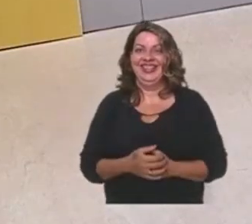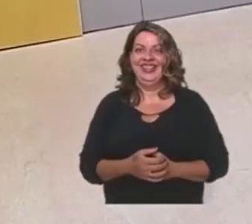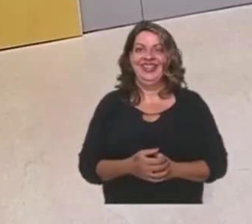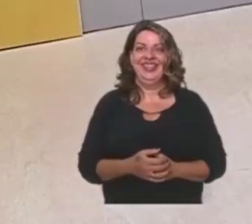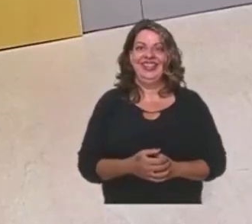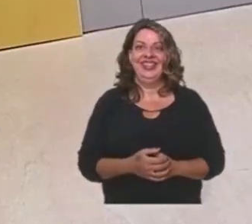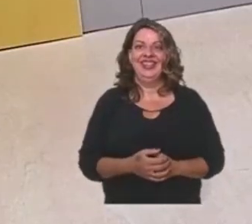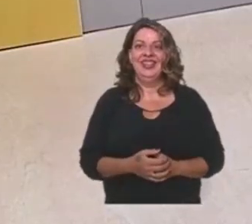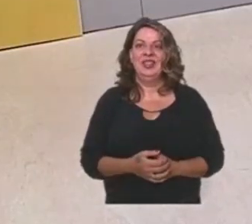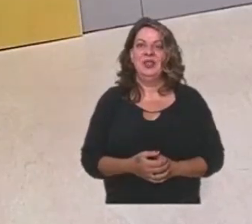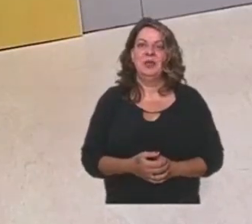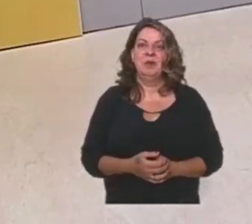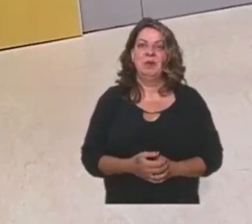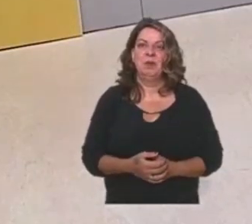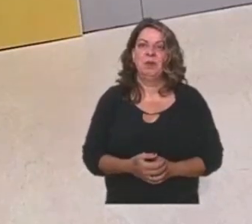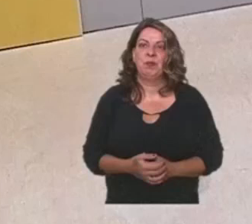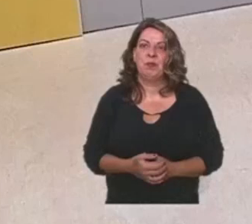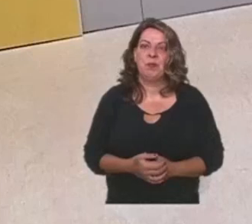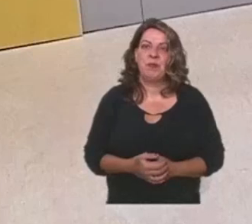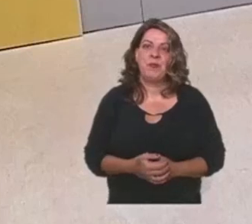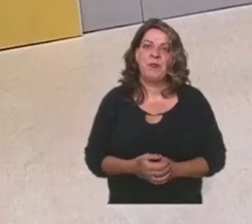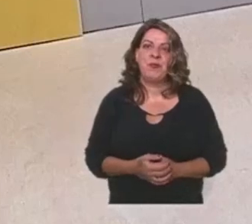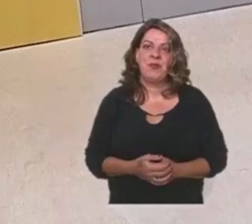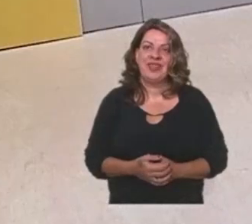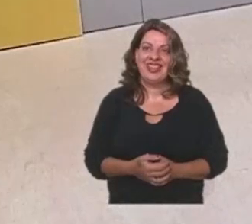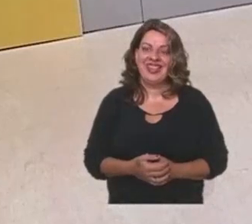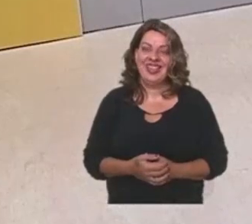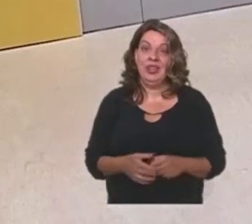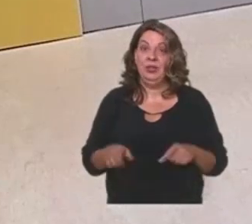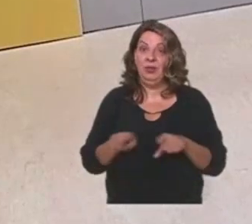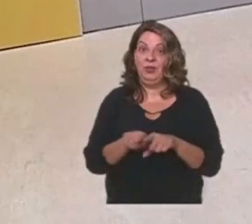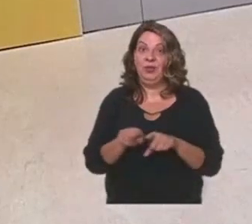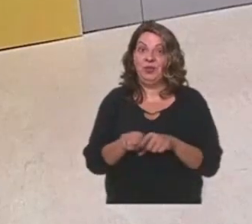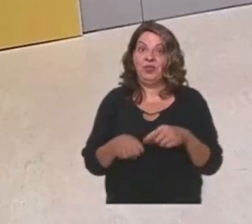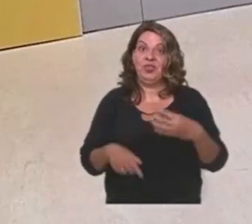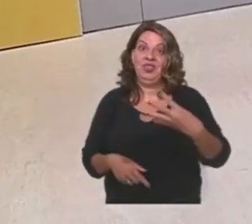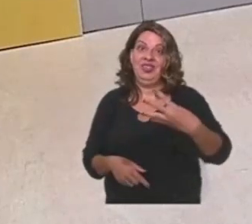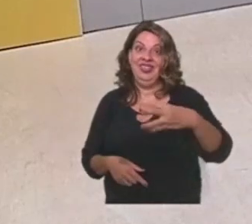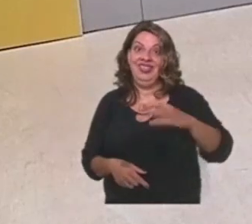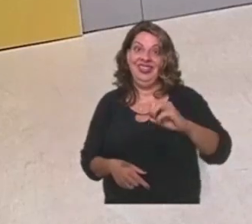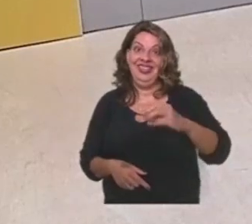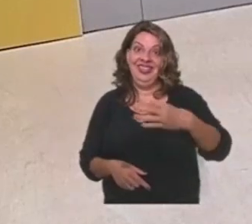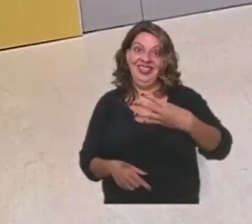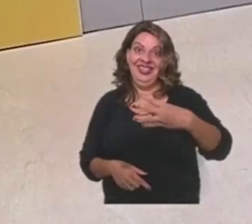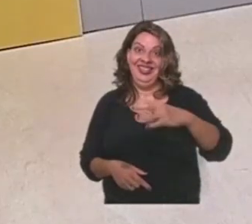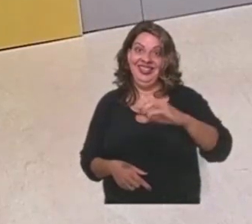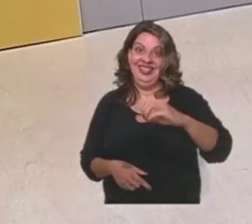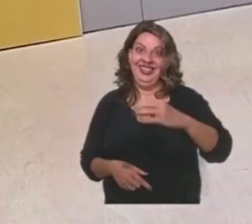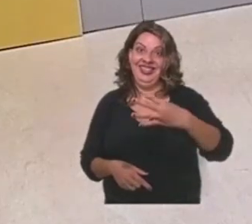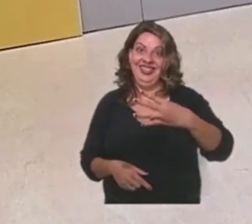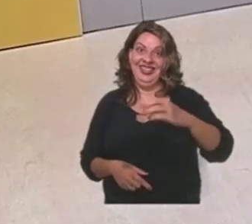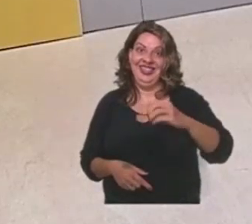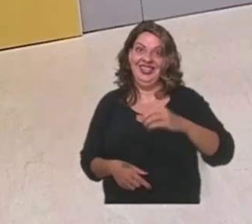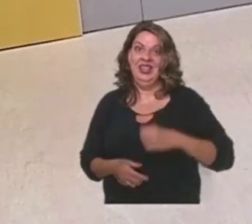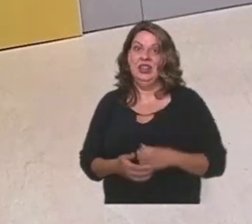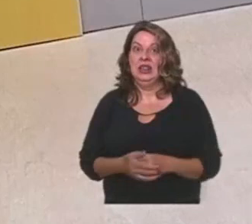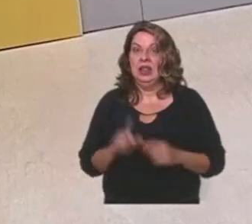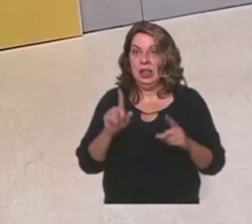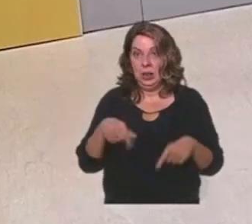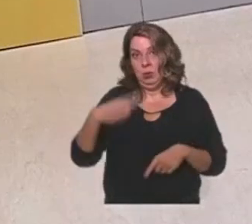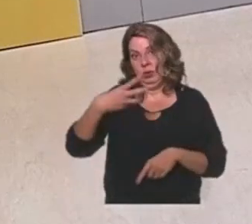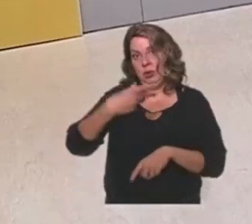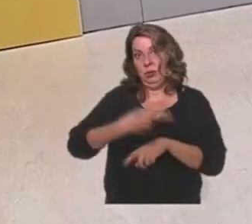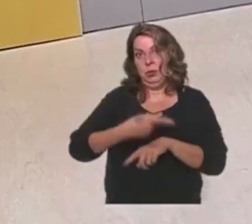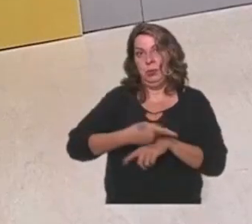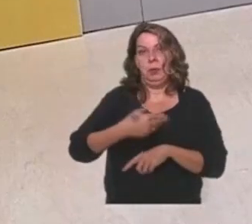28 agora. 28 subiu, saiu valendo 28. Sobe também a bolinha de número 40. É o nosso